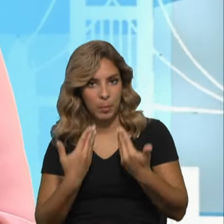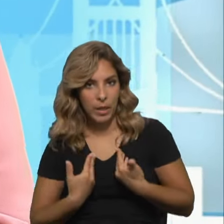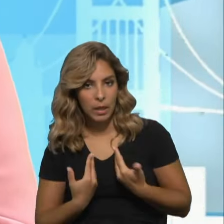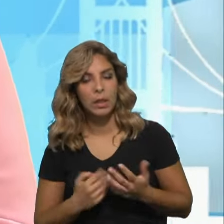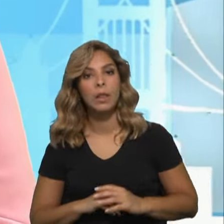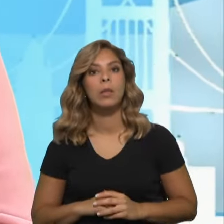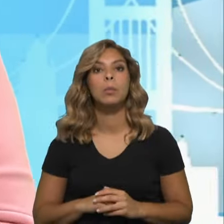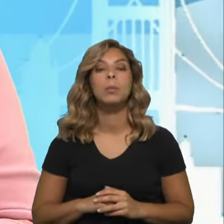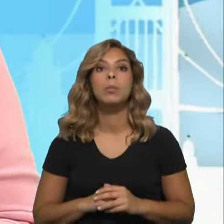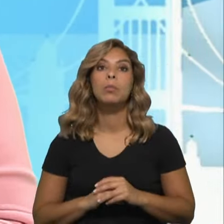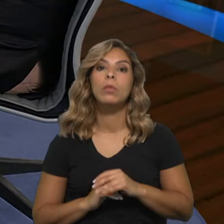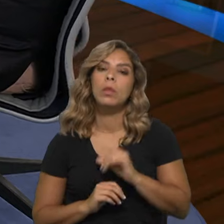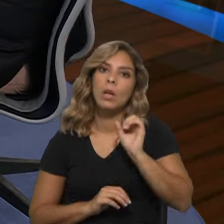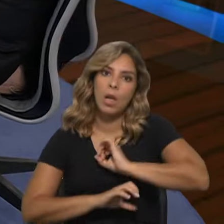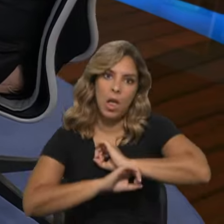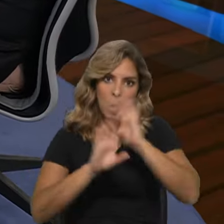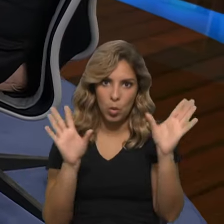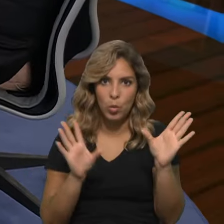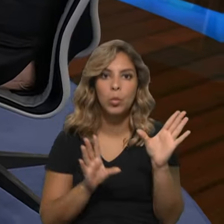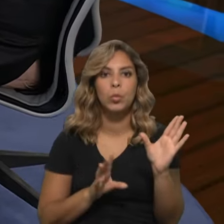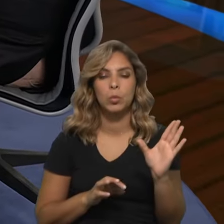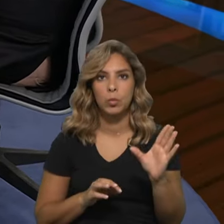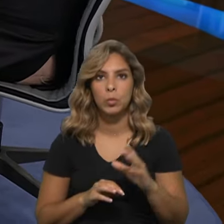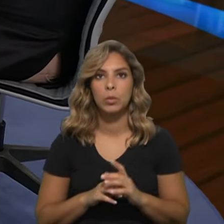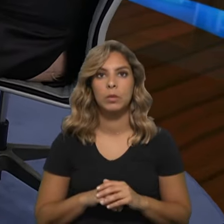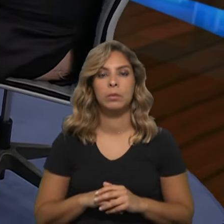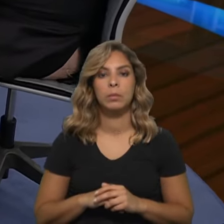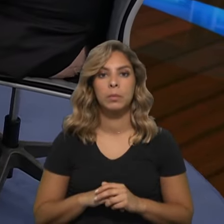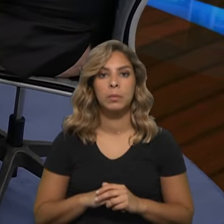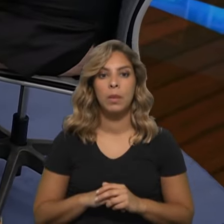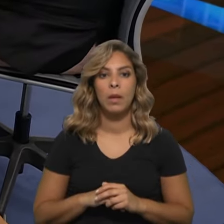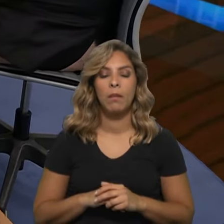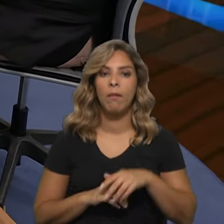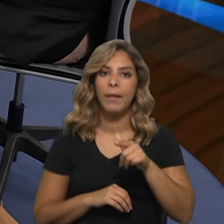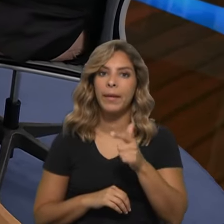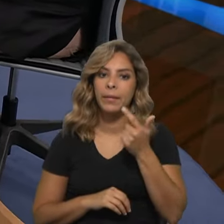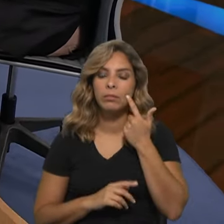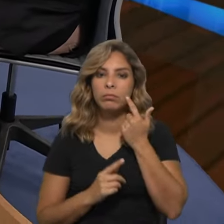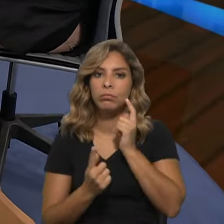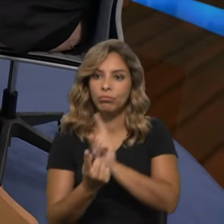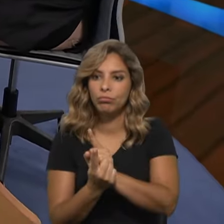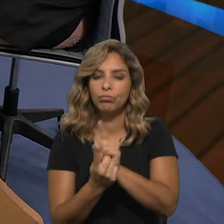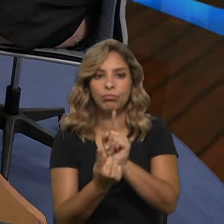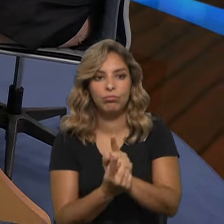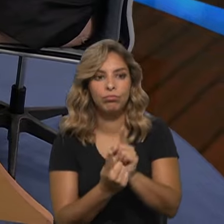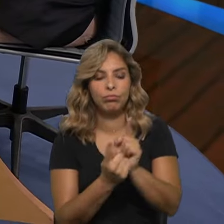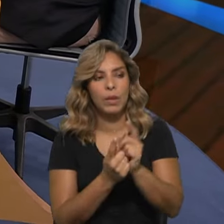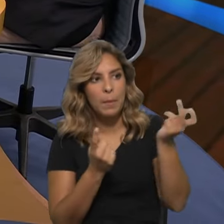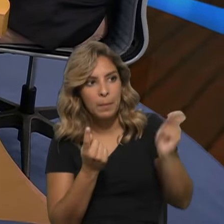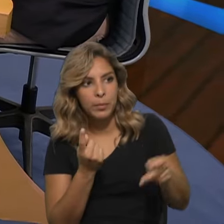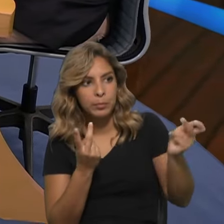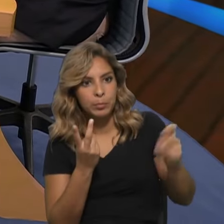portanto, claro que no fundo, todas estas experiências que fomos passando